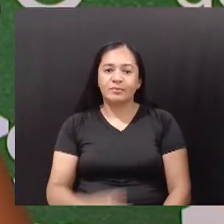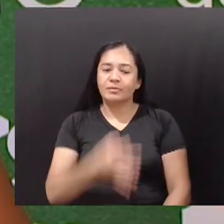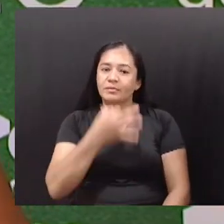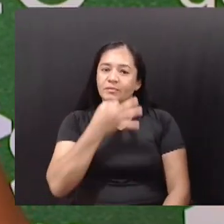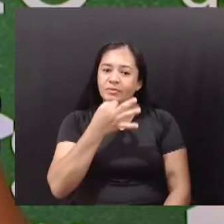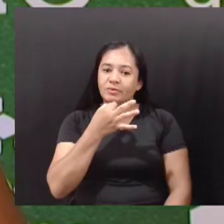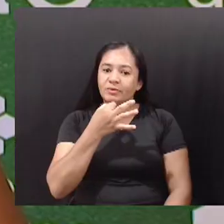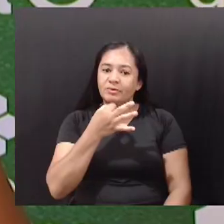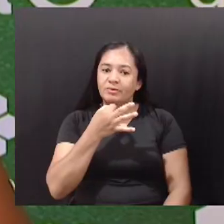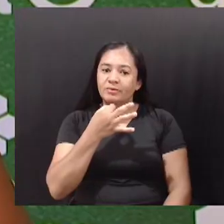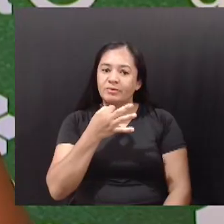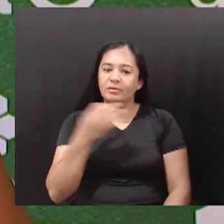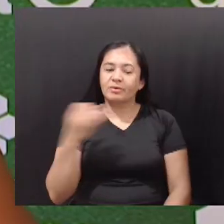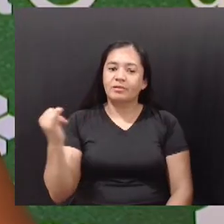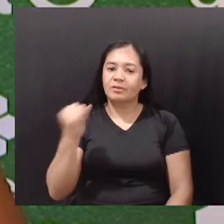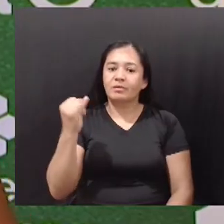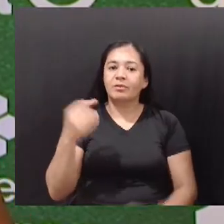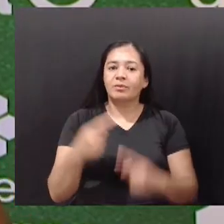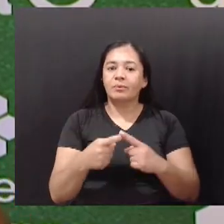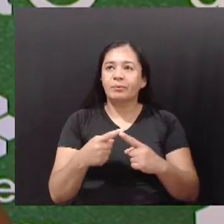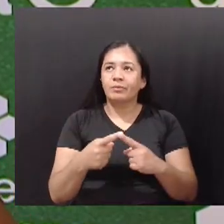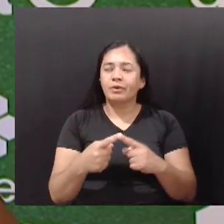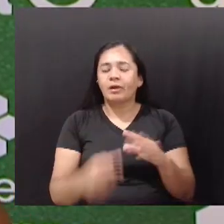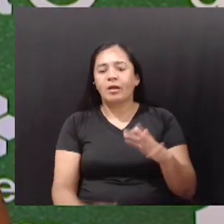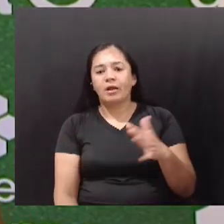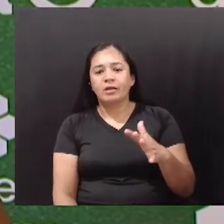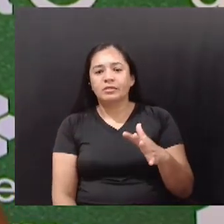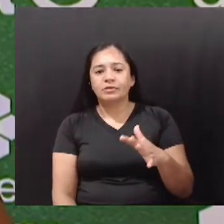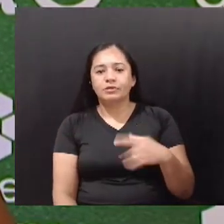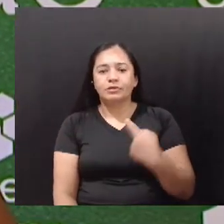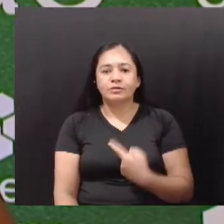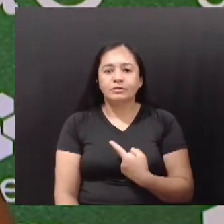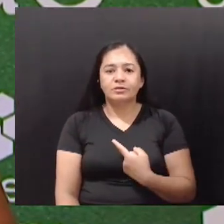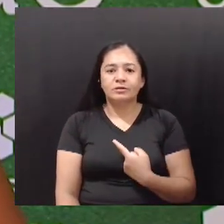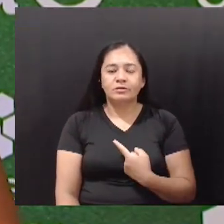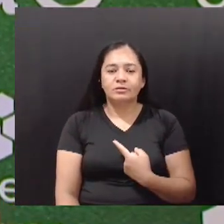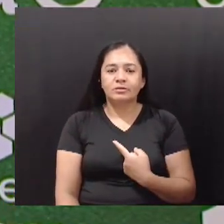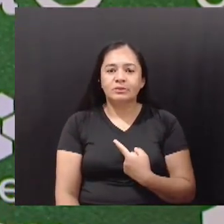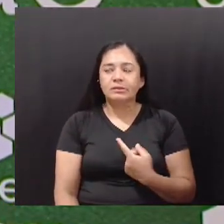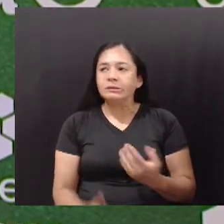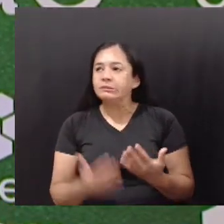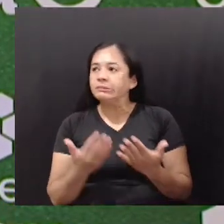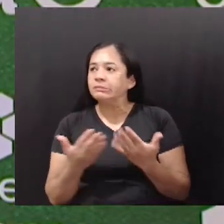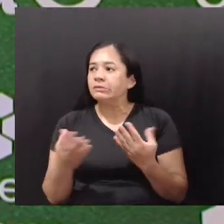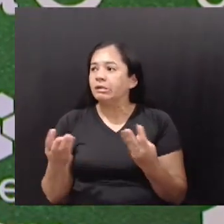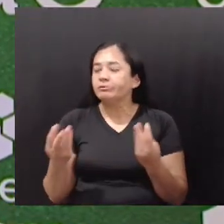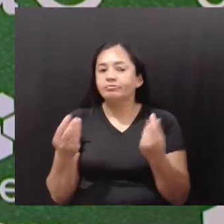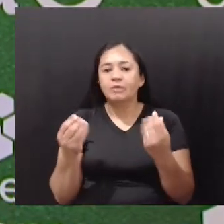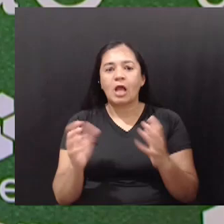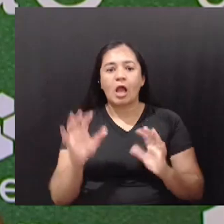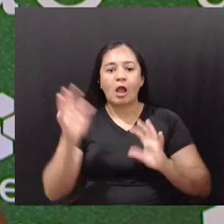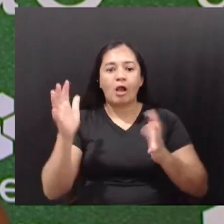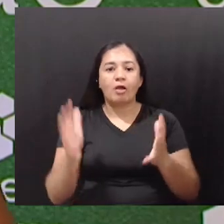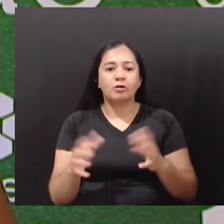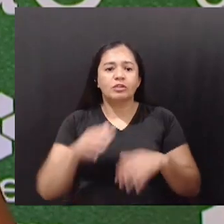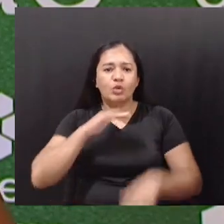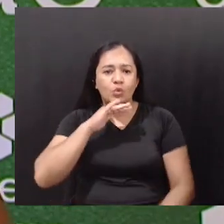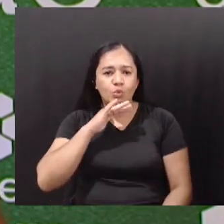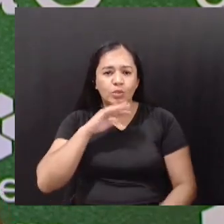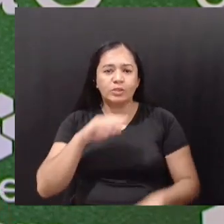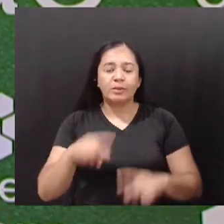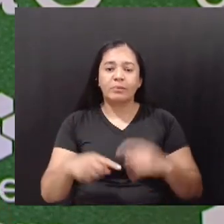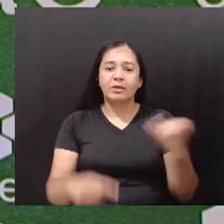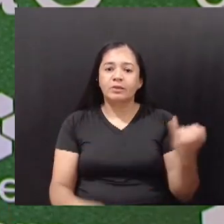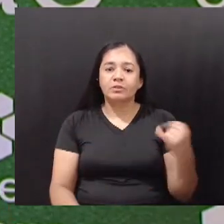muito importante porque geralmente a gente acaba se permeando por mostrar o que acontece de ruim. Então é importante também a gente